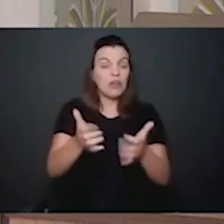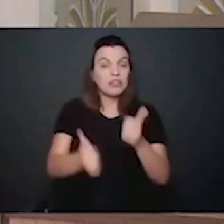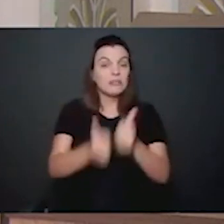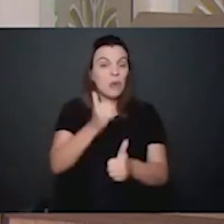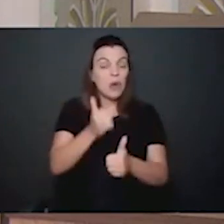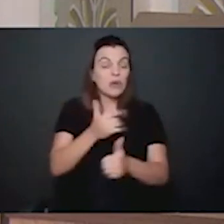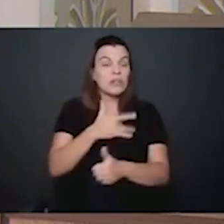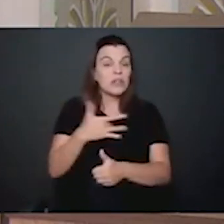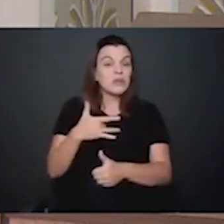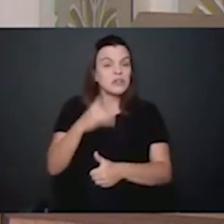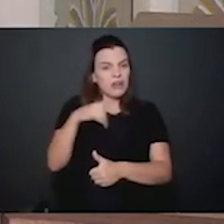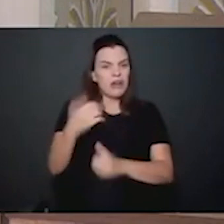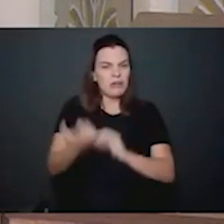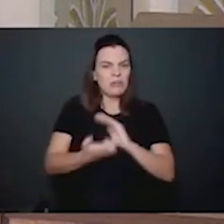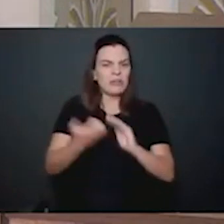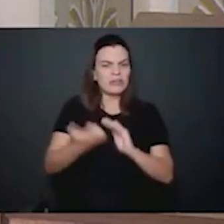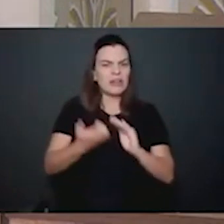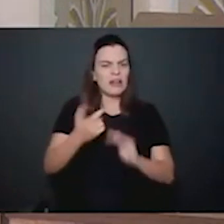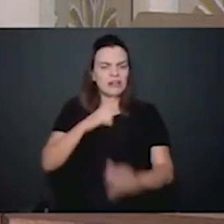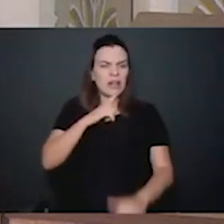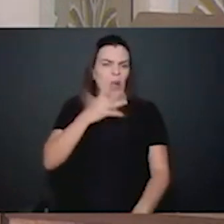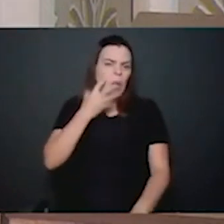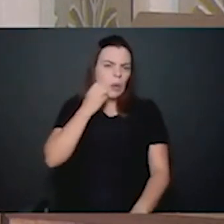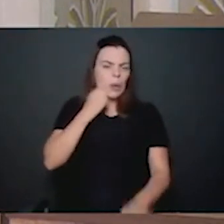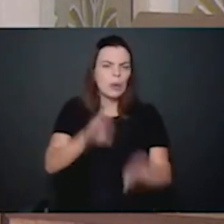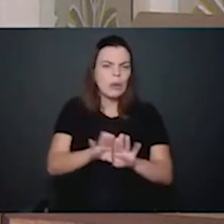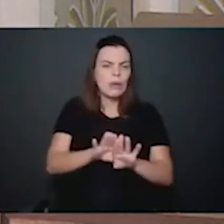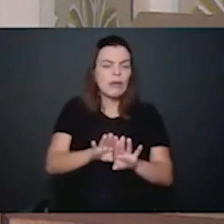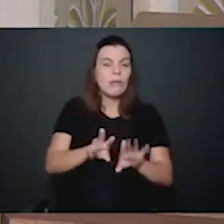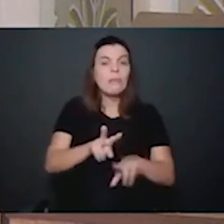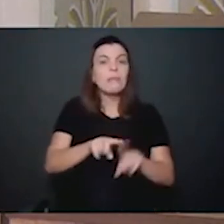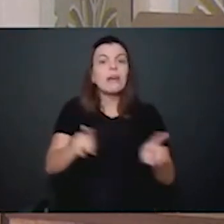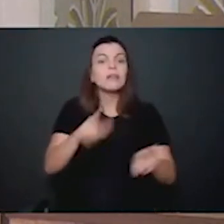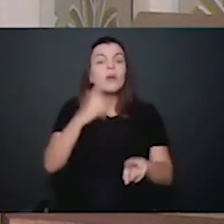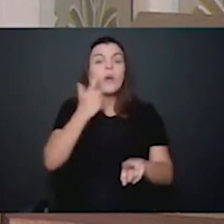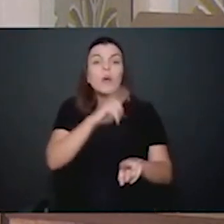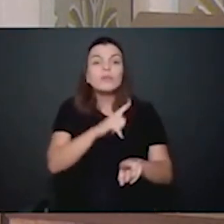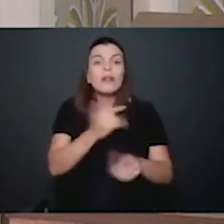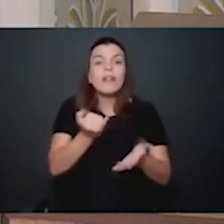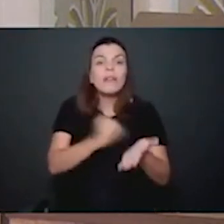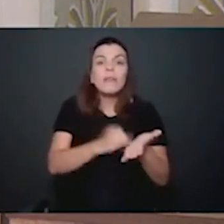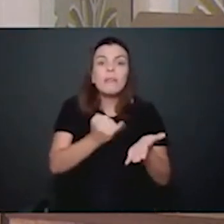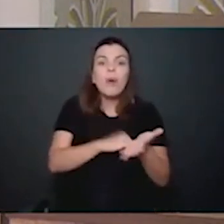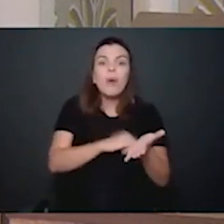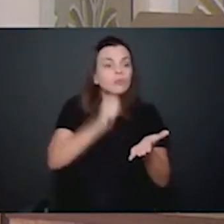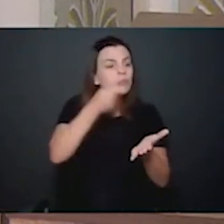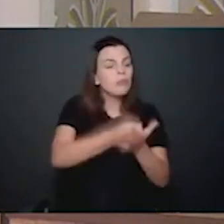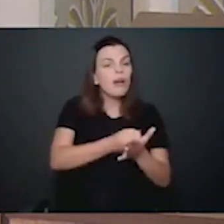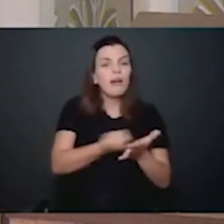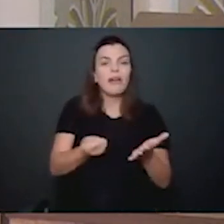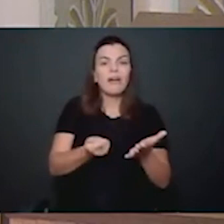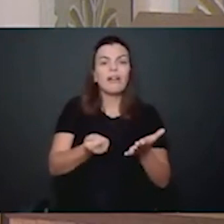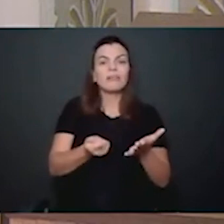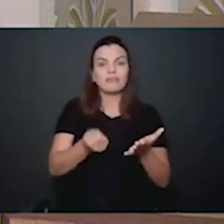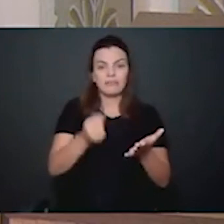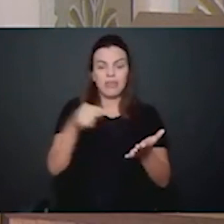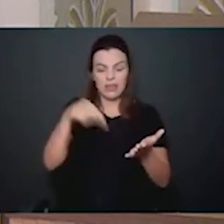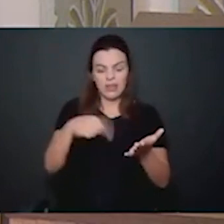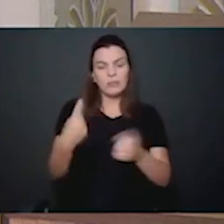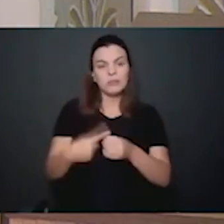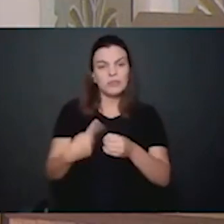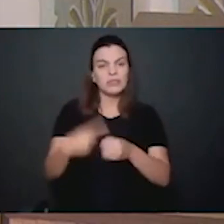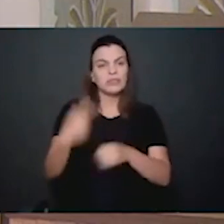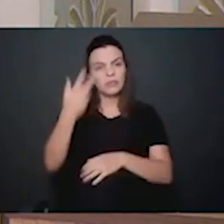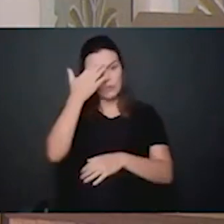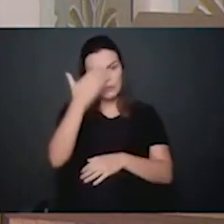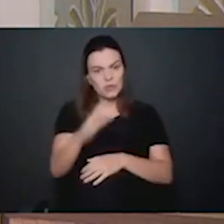ganham dinheiro com isso também mas que geram renda geram impostos recolhem dividendos para o município da cidade de Curitiba